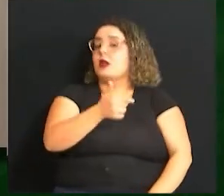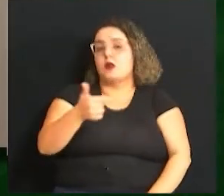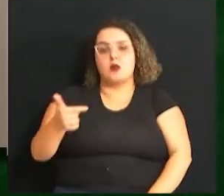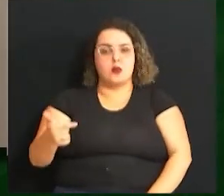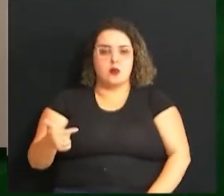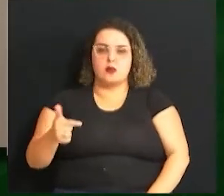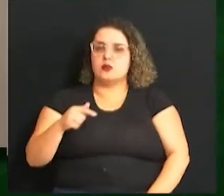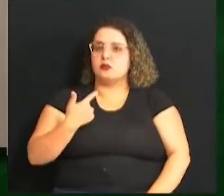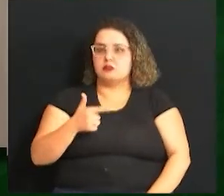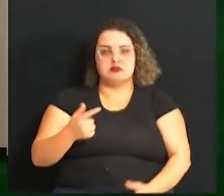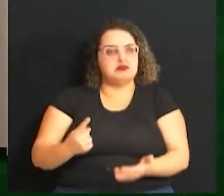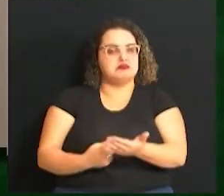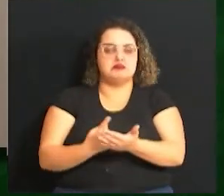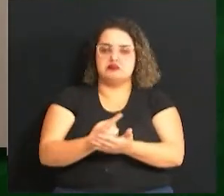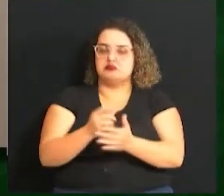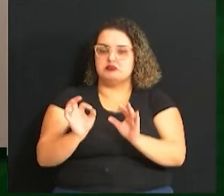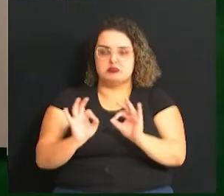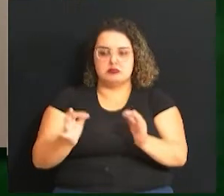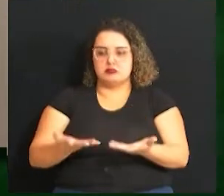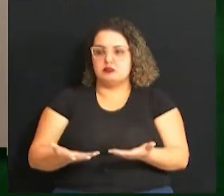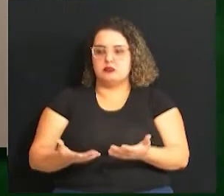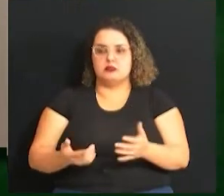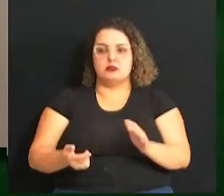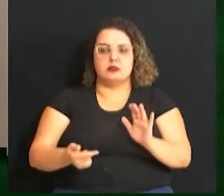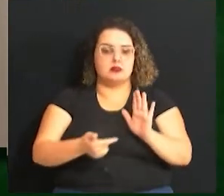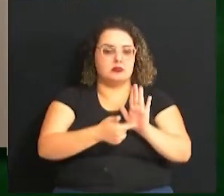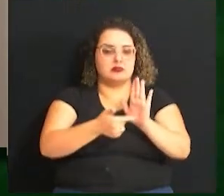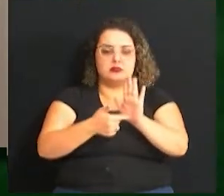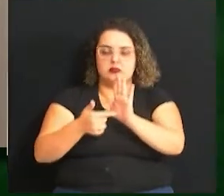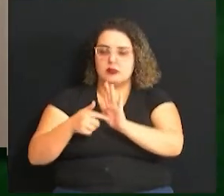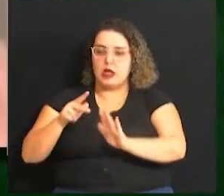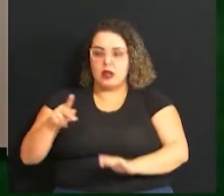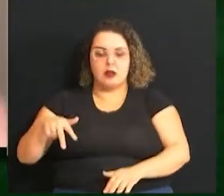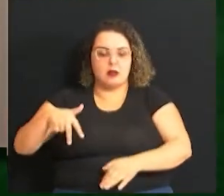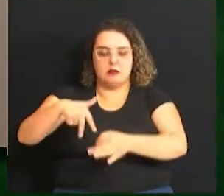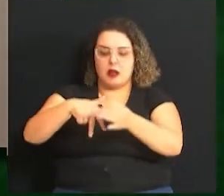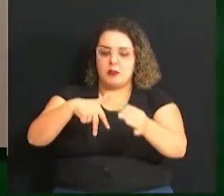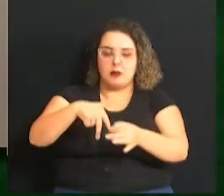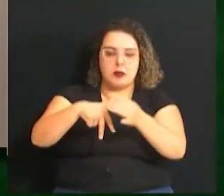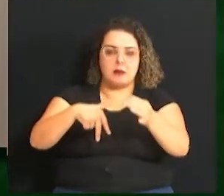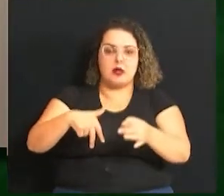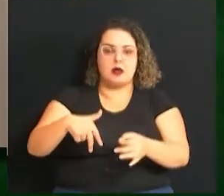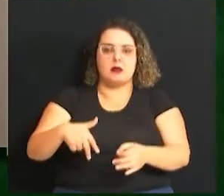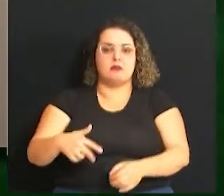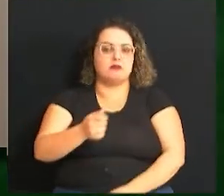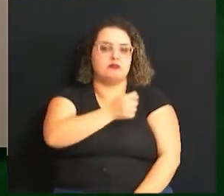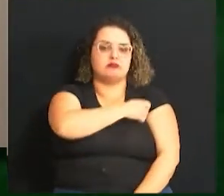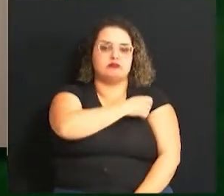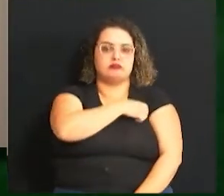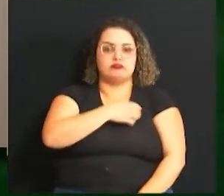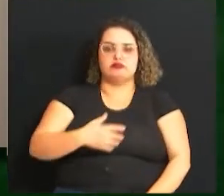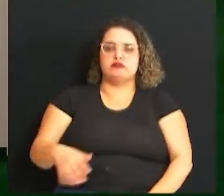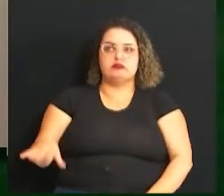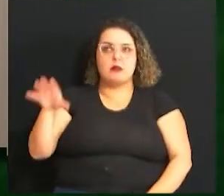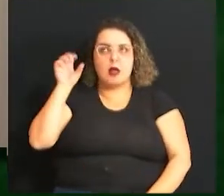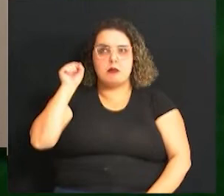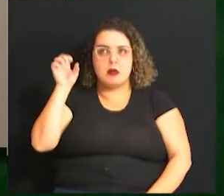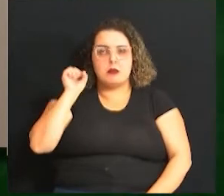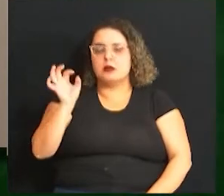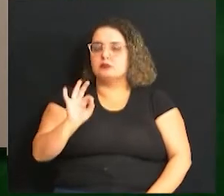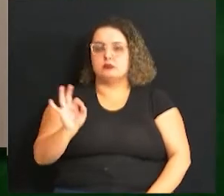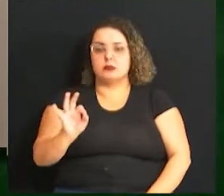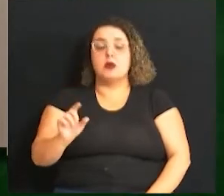a gente não tem uma apostila, uma aula expositiva em que o professor fica falando e o aluno simplesmente